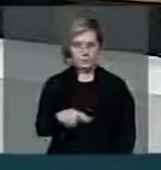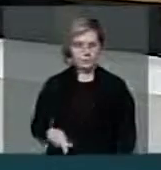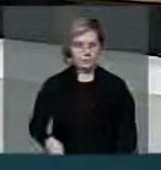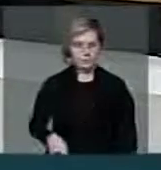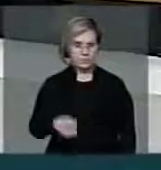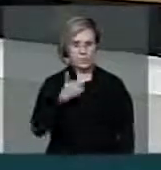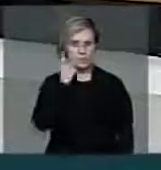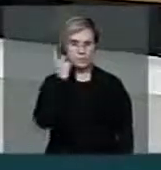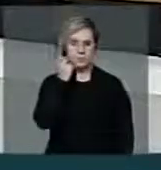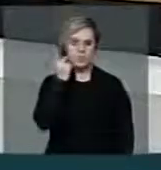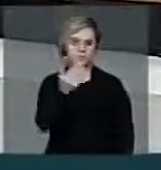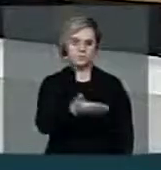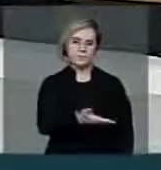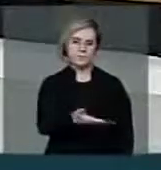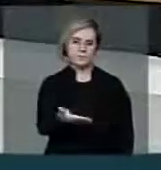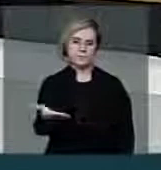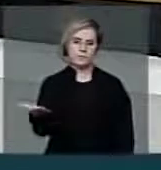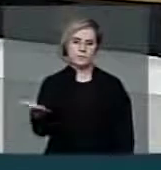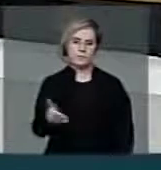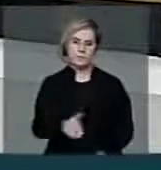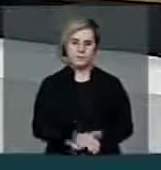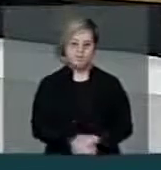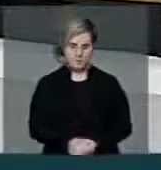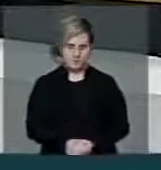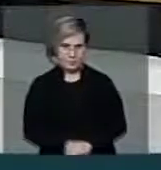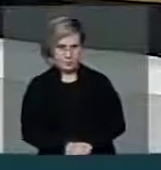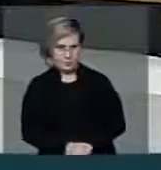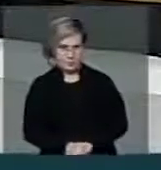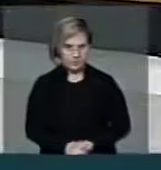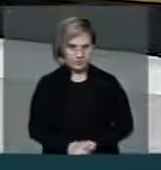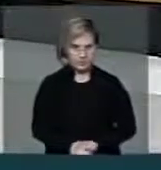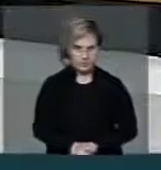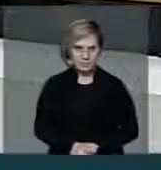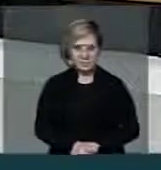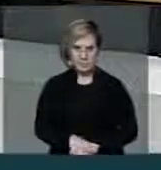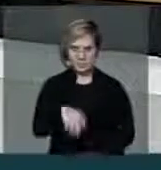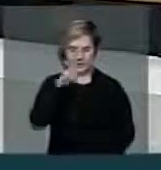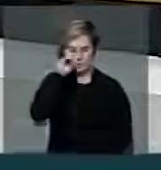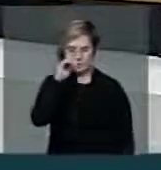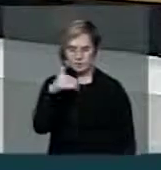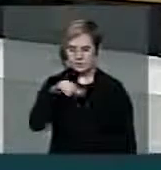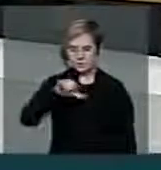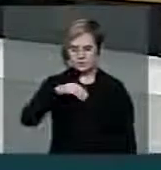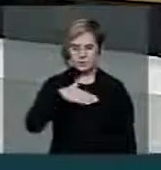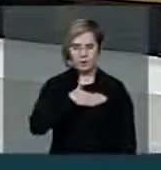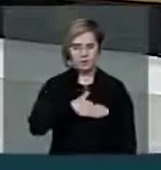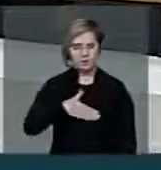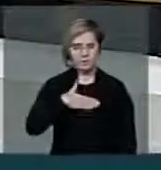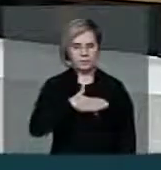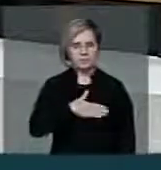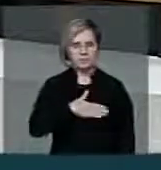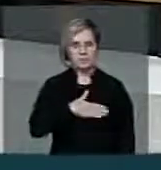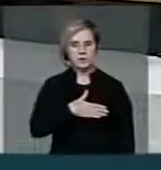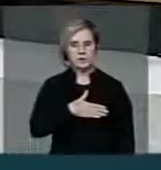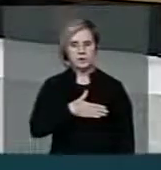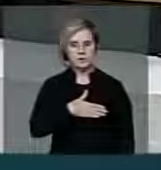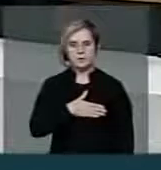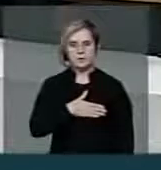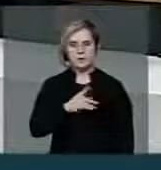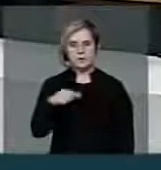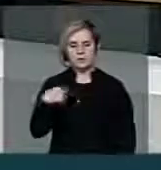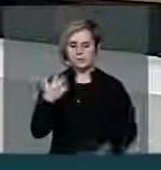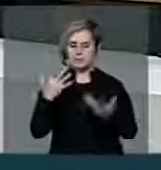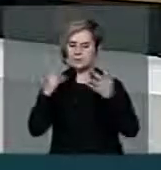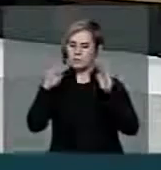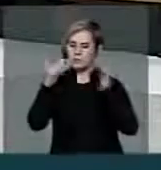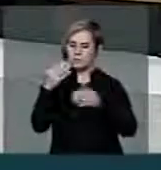senhores deputados, senhor presidente, no dia 19 de agosto, nós celebramos os 10